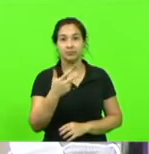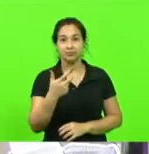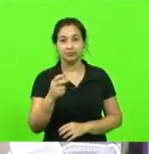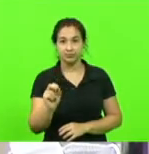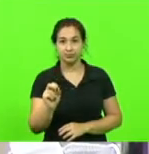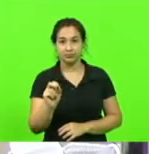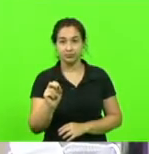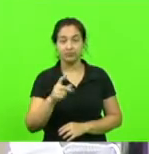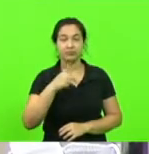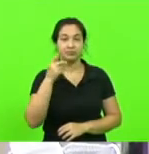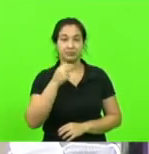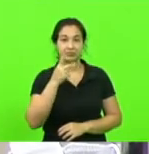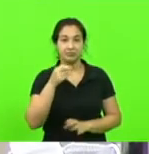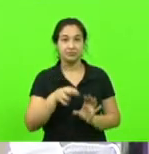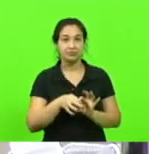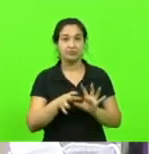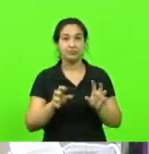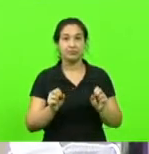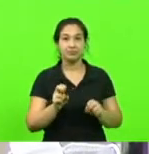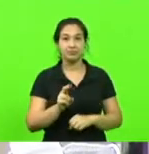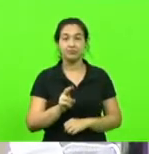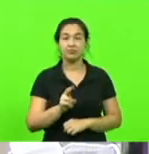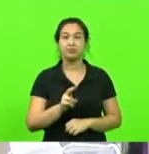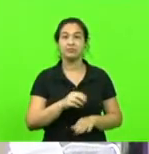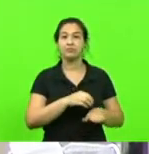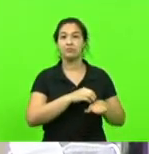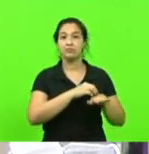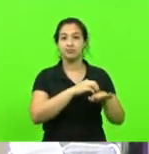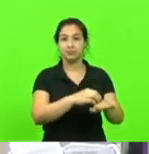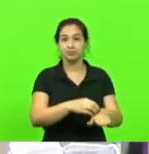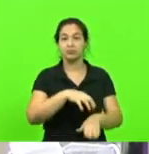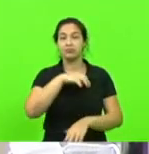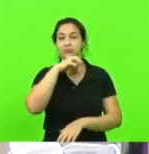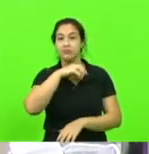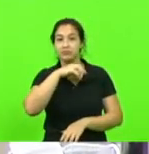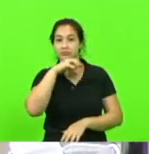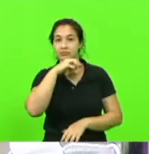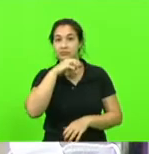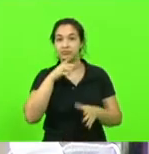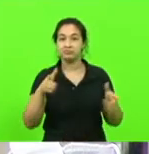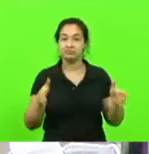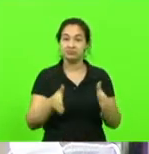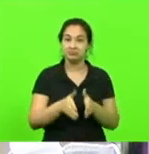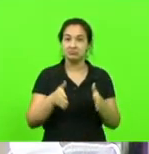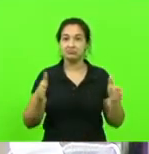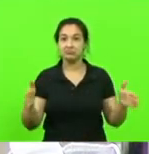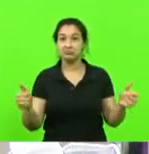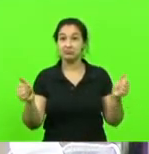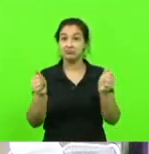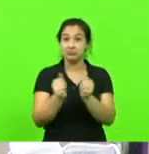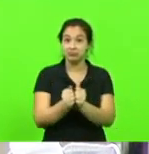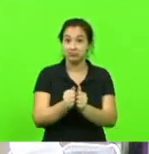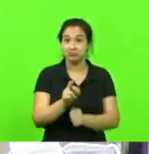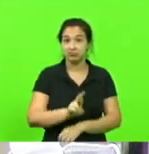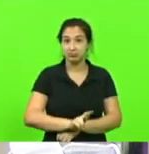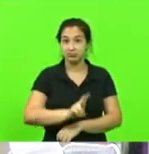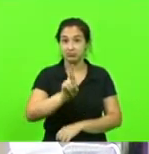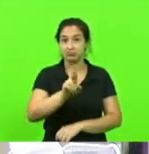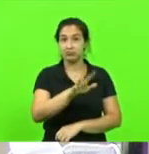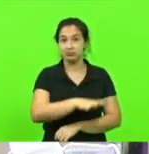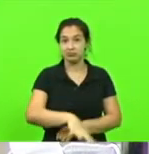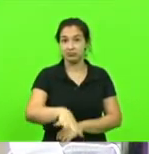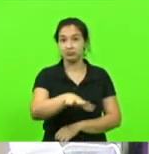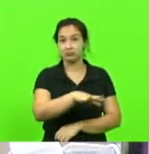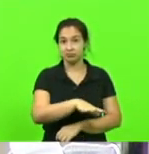Nunes. Autoriza o transporte de animais domésticos de pequeno e médio porte, acompanhado por seus tutores, nos meios integrantes